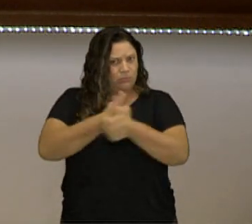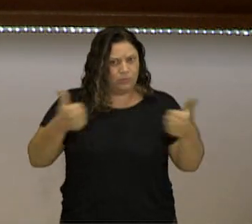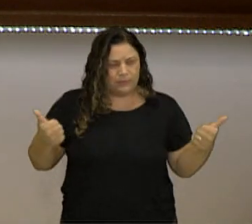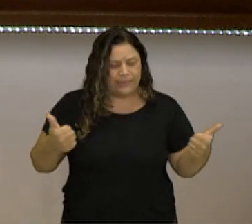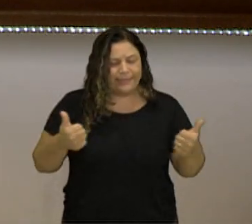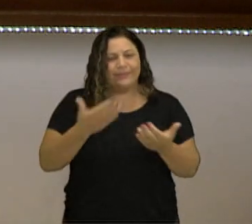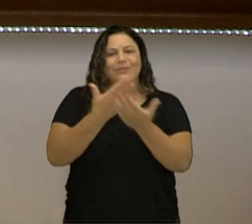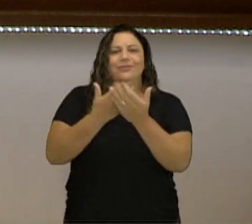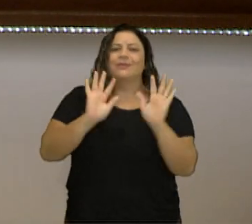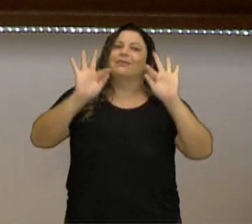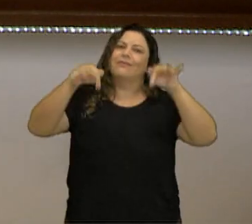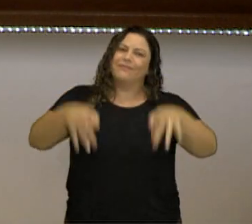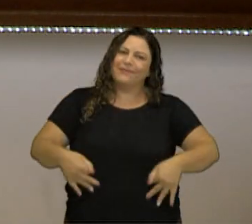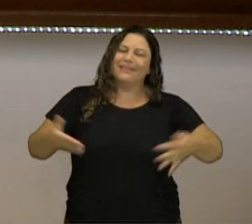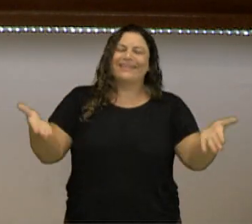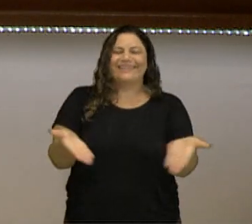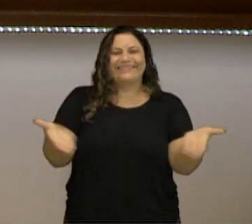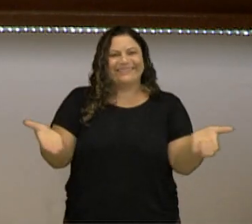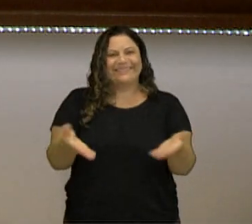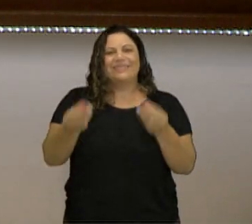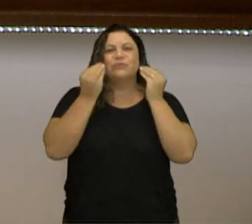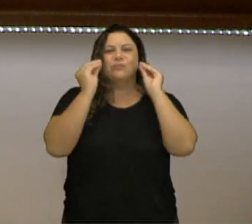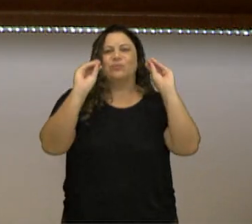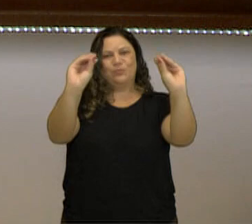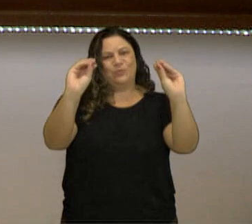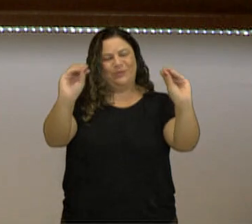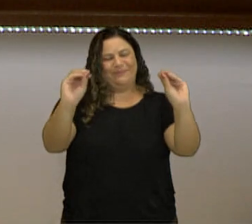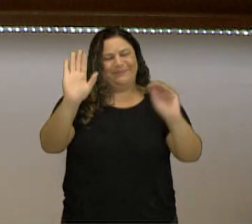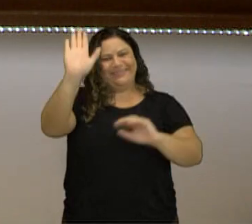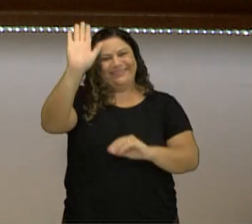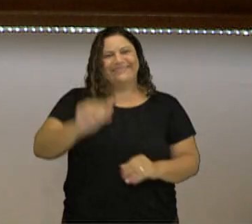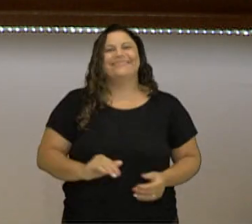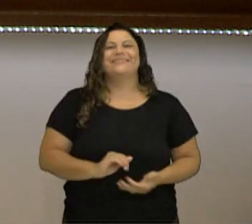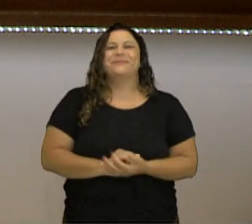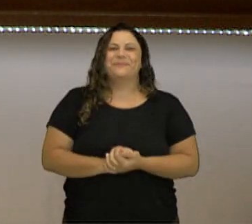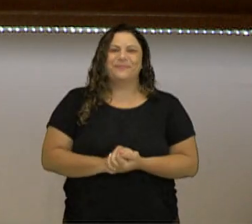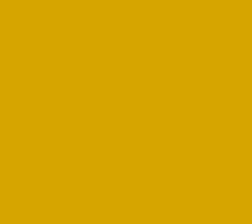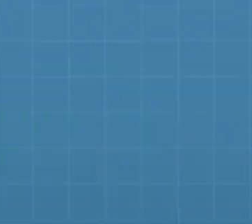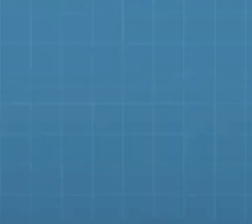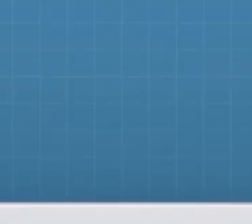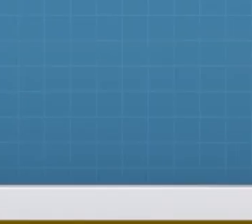ok? Nossa aula termina por aqui. Um beijo da prof. Até a próxima aula.